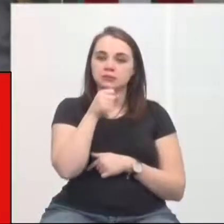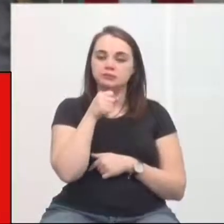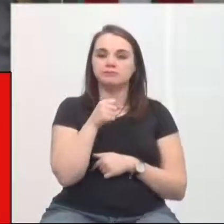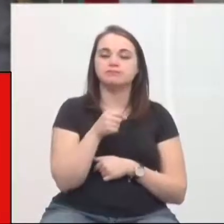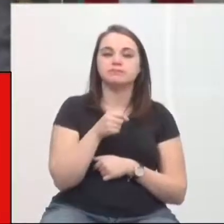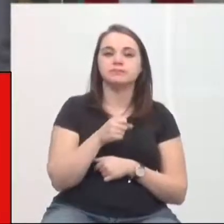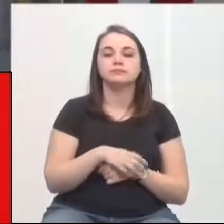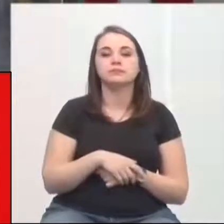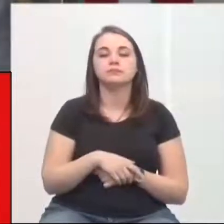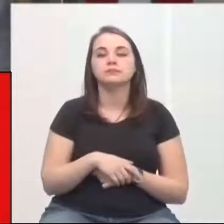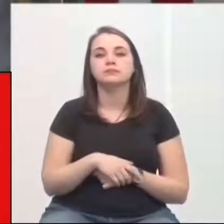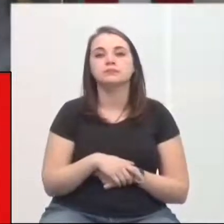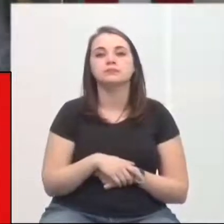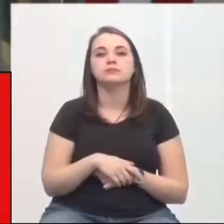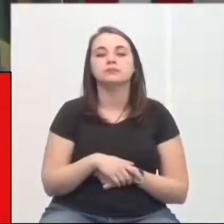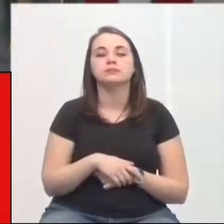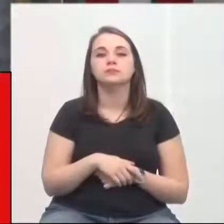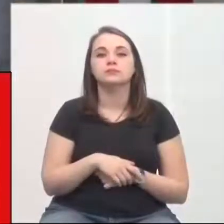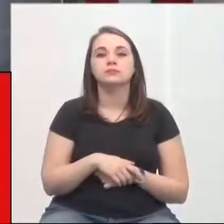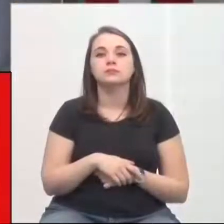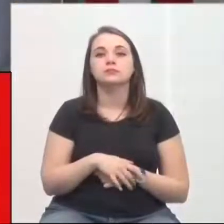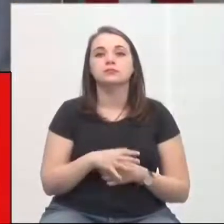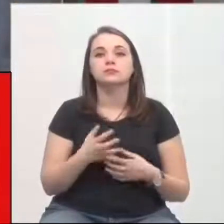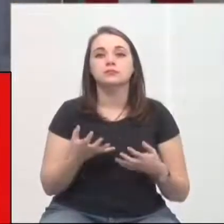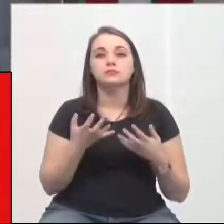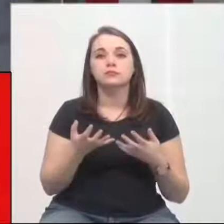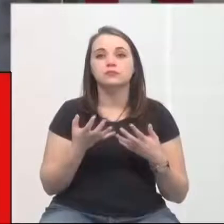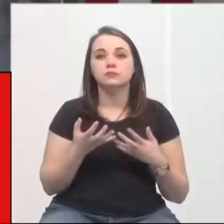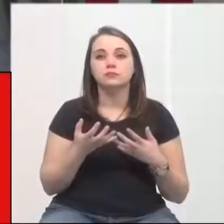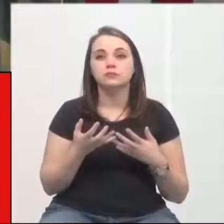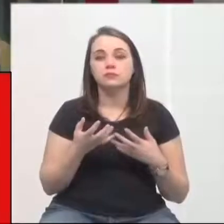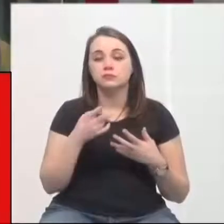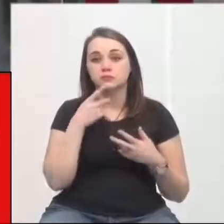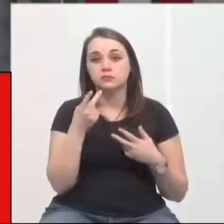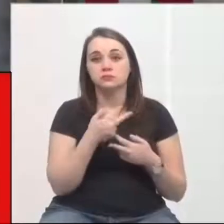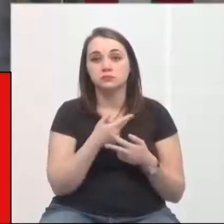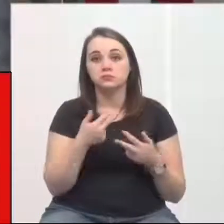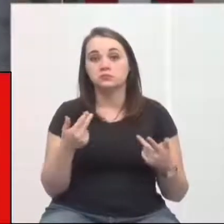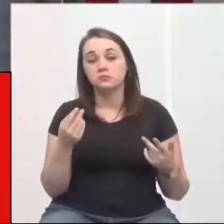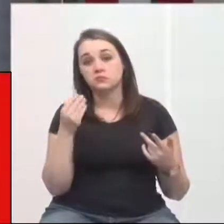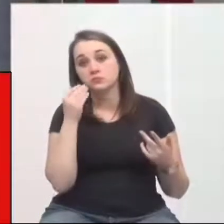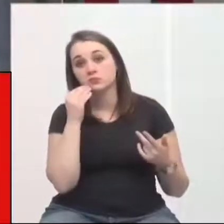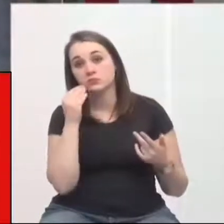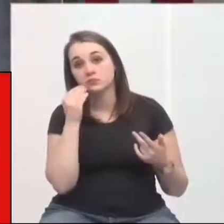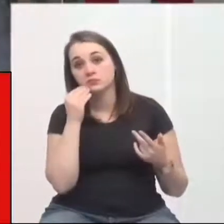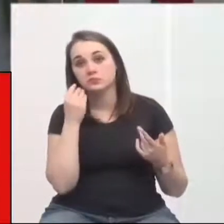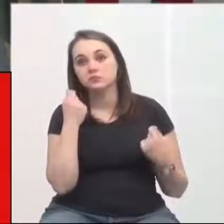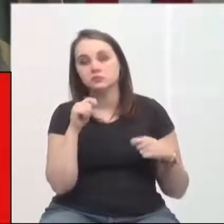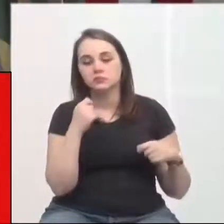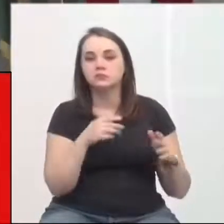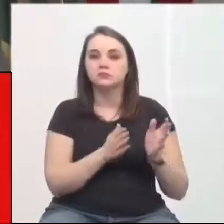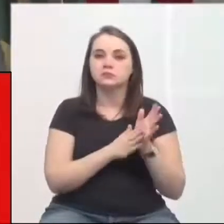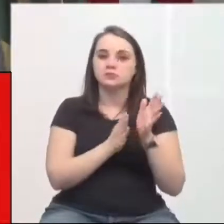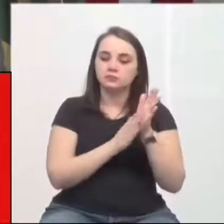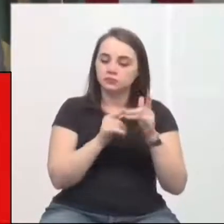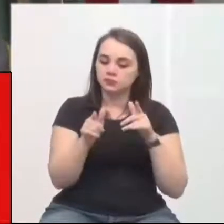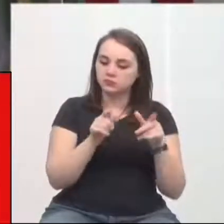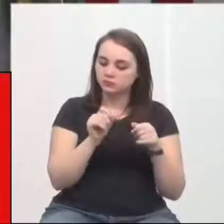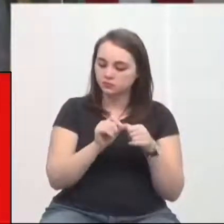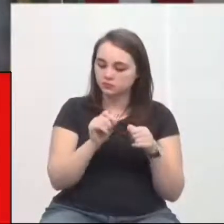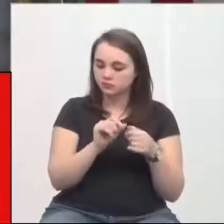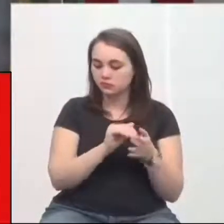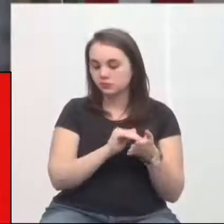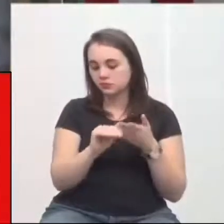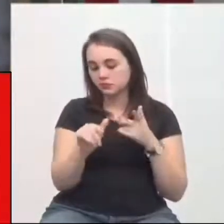Está soltando aqui, senhor presidente. Senhor presidente, eu gostaria de fazer pequenas ponderações. É claro que é desnecessário parabenizar os trabalhos que estão sendo realizados pela